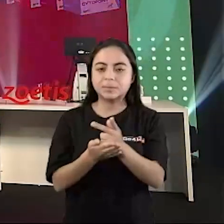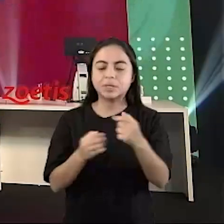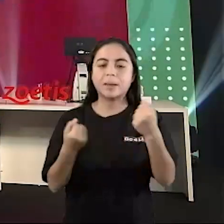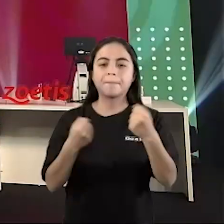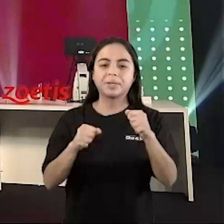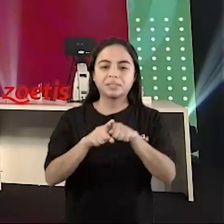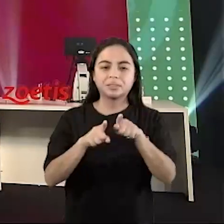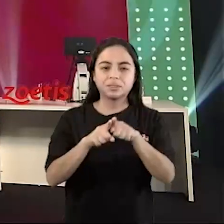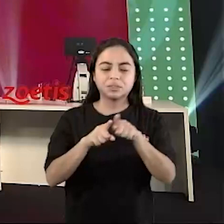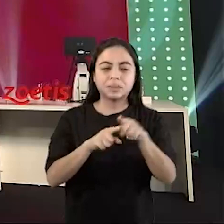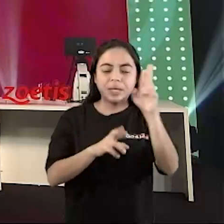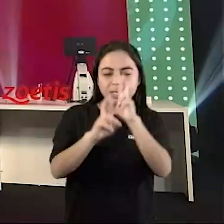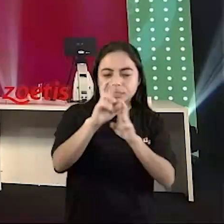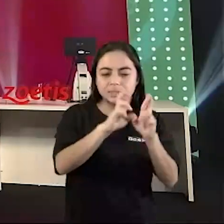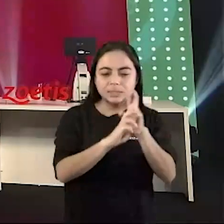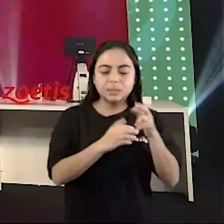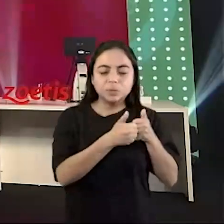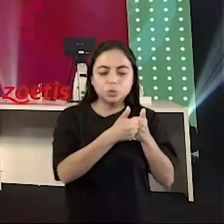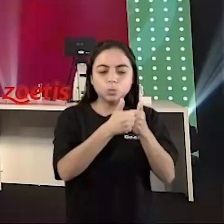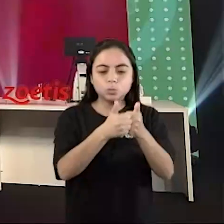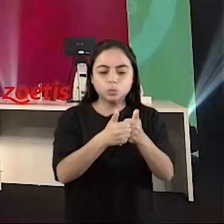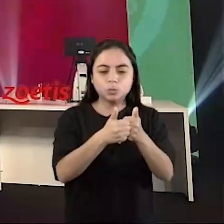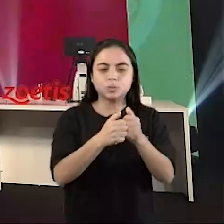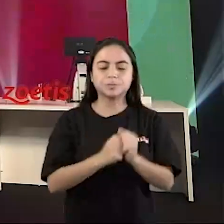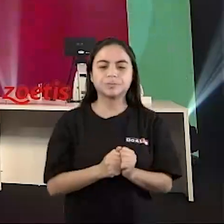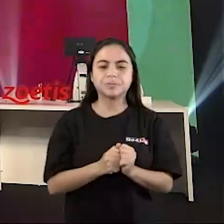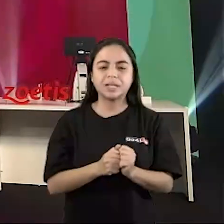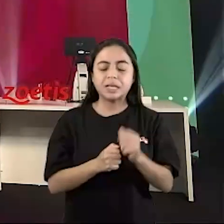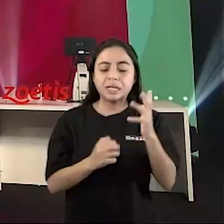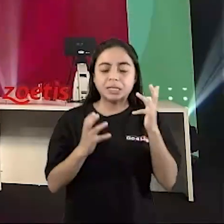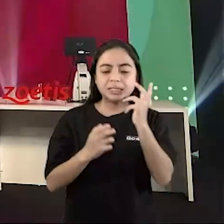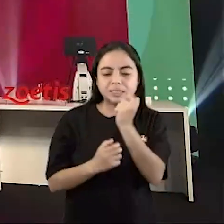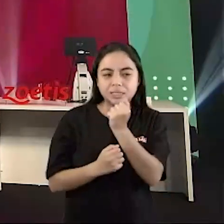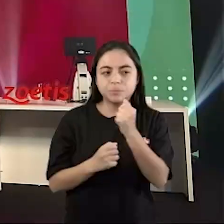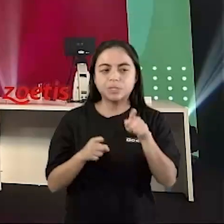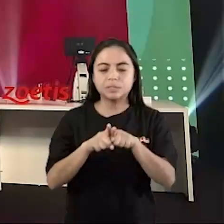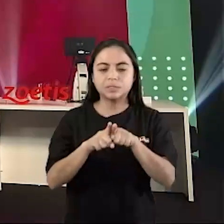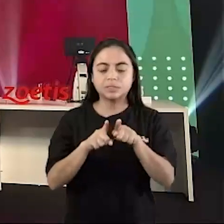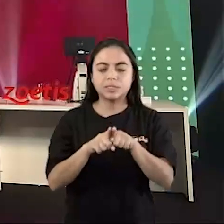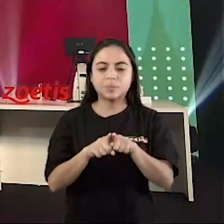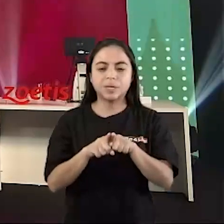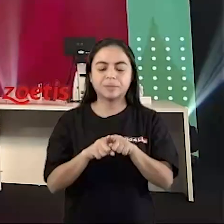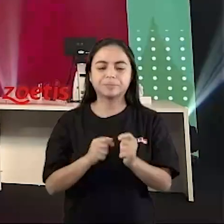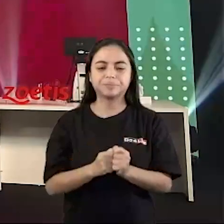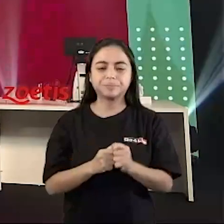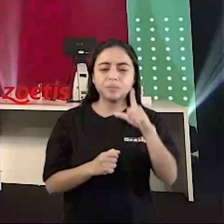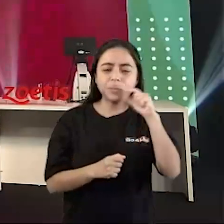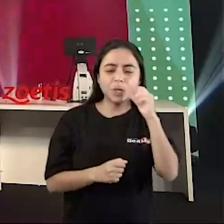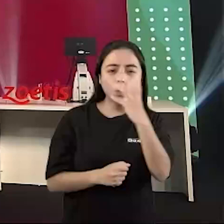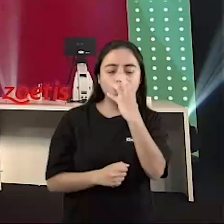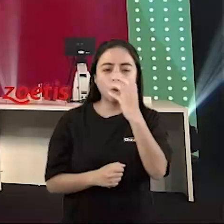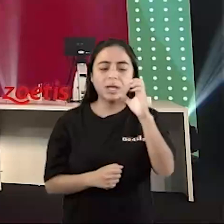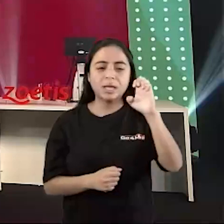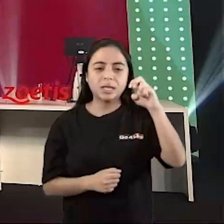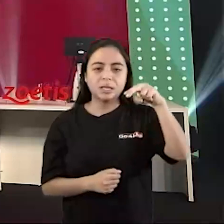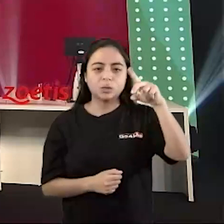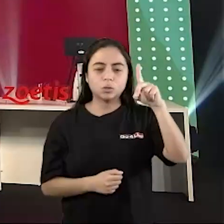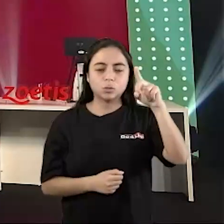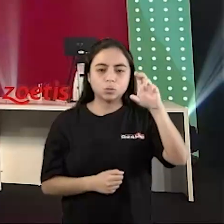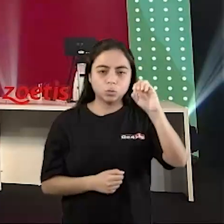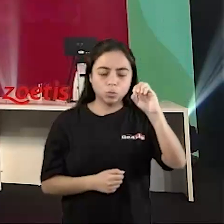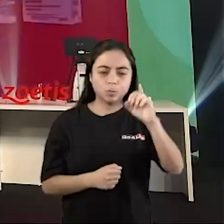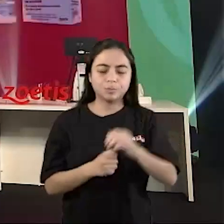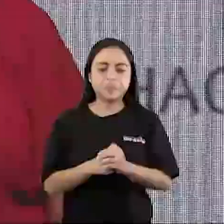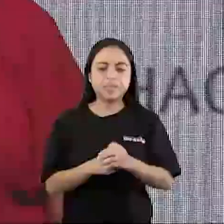fazer exames de acompanhamento, de estadiamento desses animais. Além disso, os animais com endocrinopatias, esse Brasil gigante